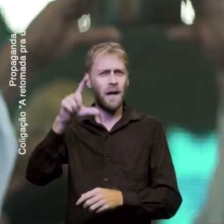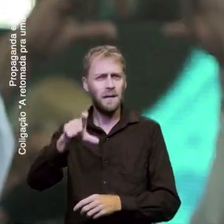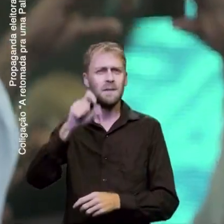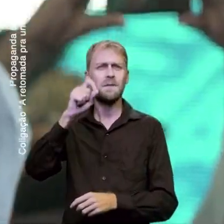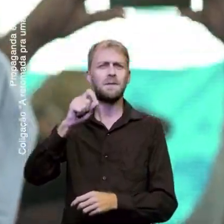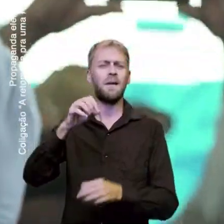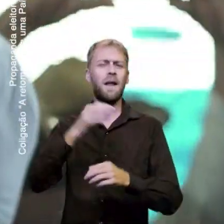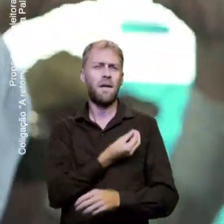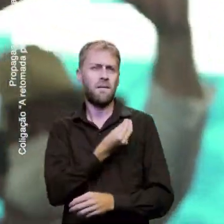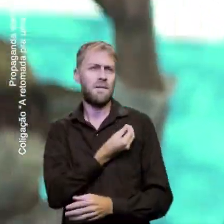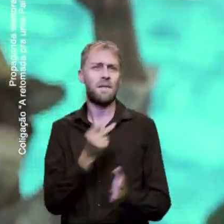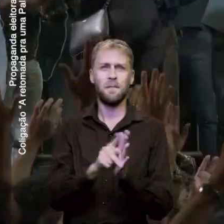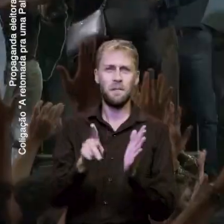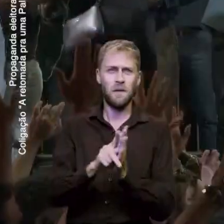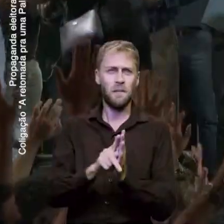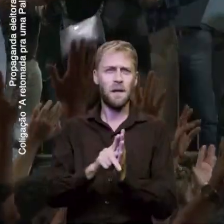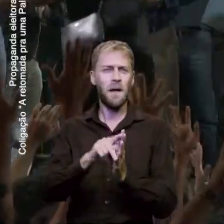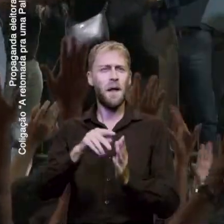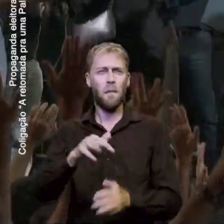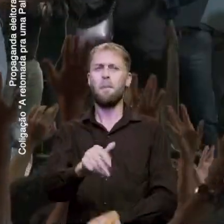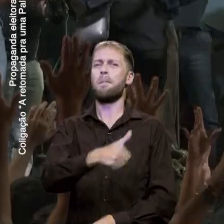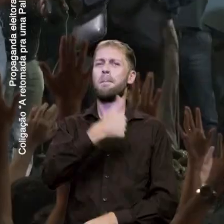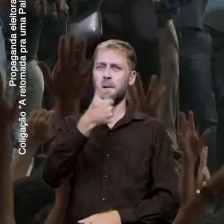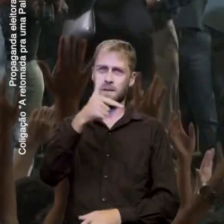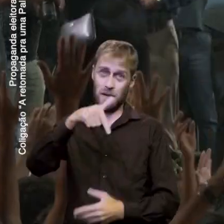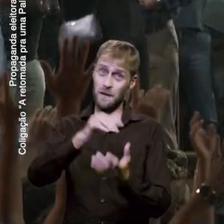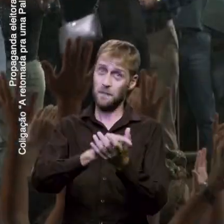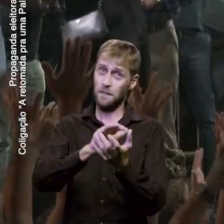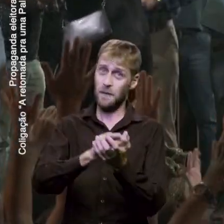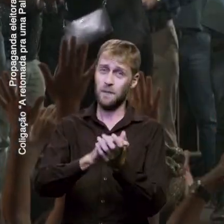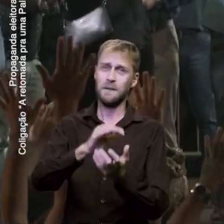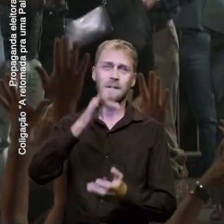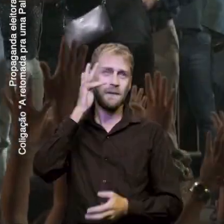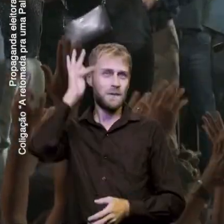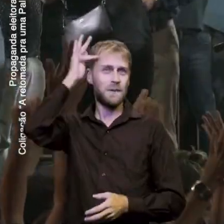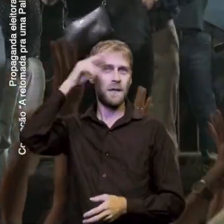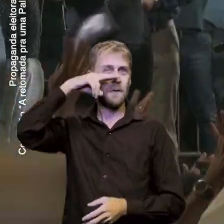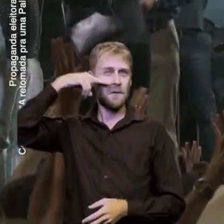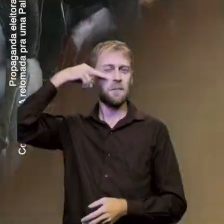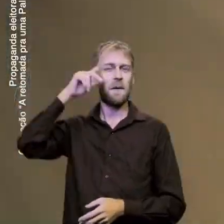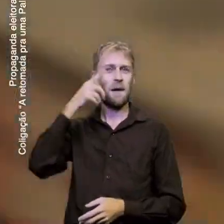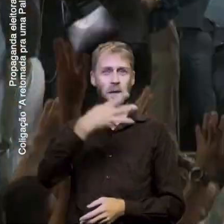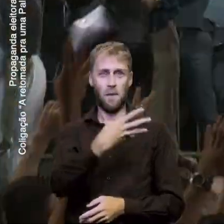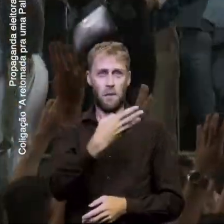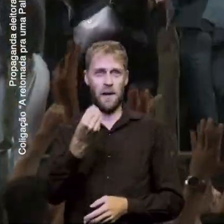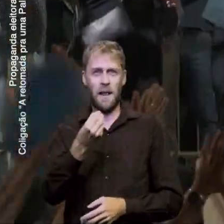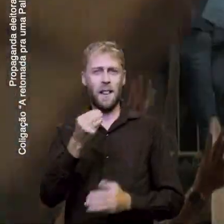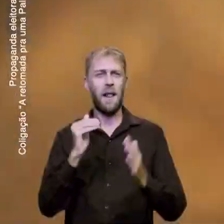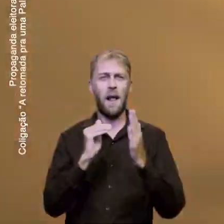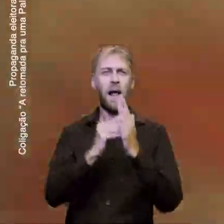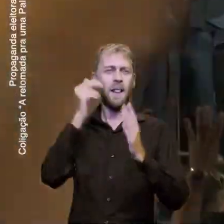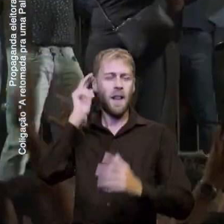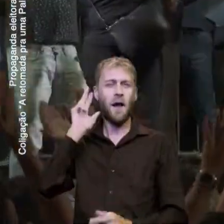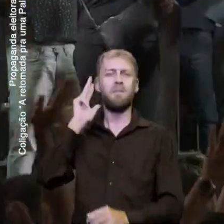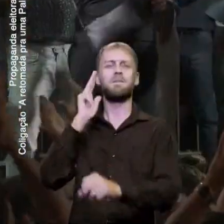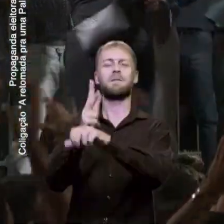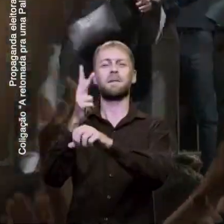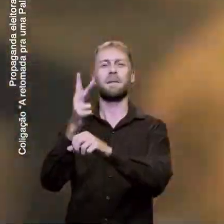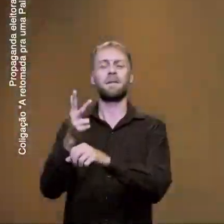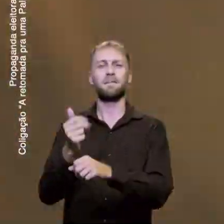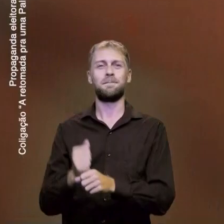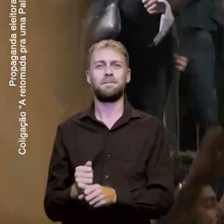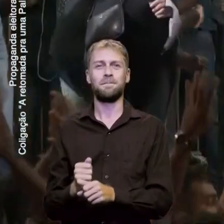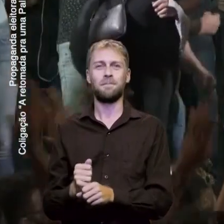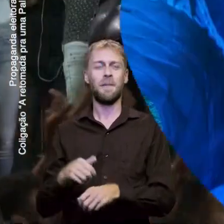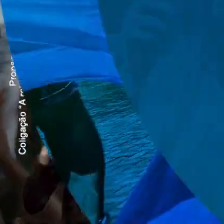destino. E hoje nós estamos decidindo que o melhor para Palmas é Tiago e Nilmar 40. Até a vitória! Até